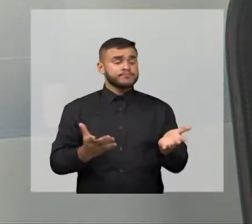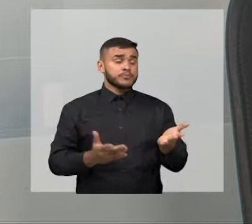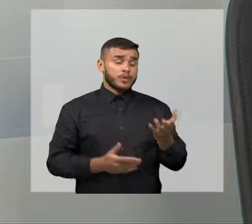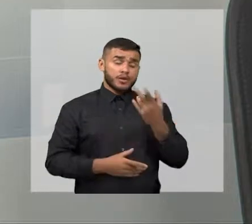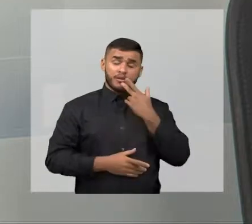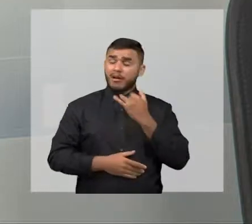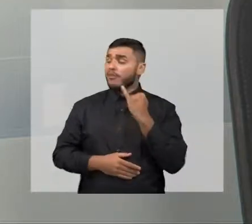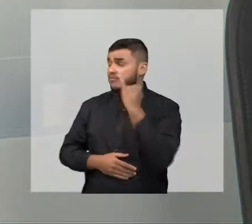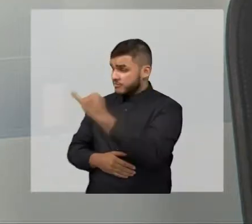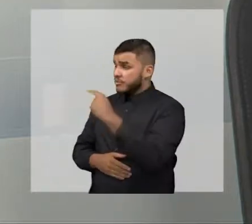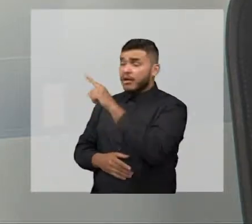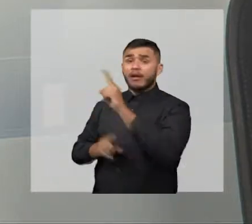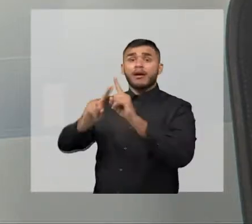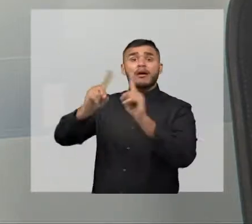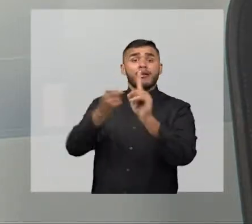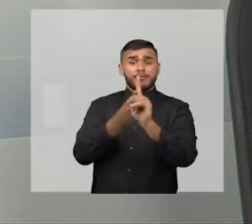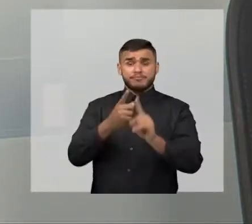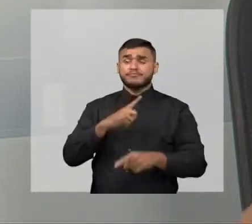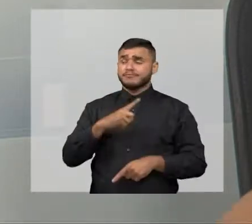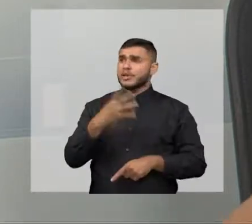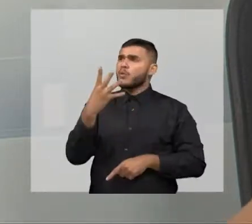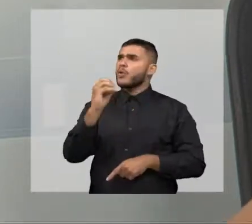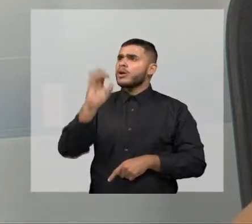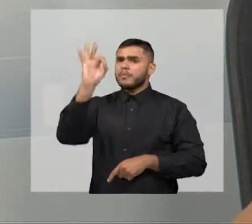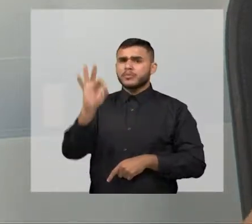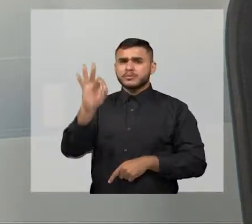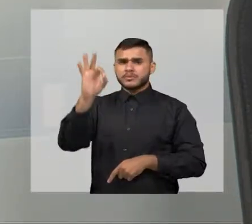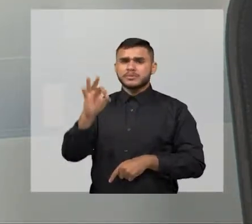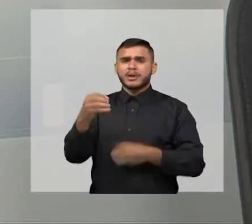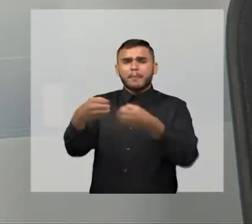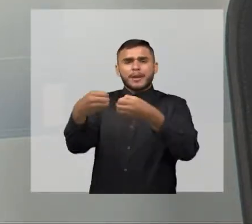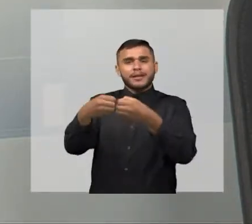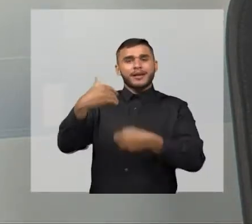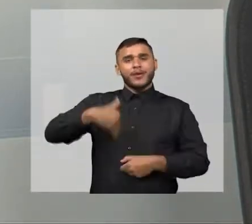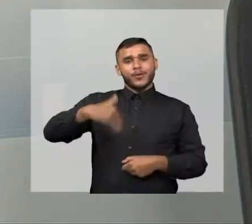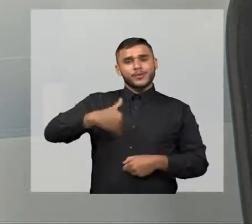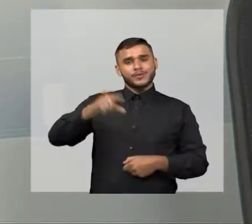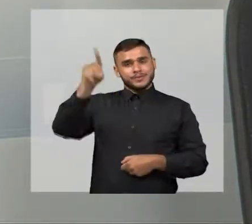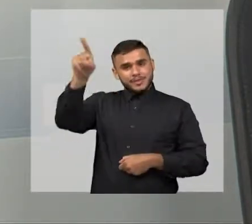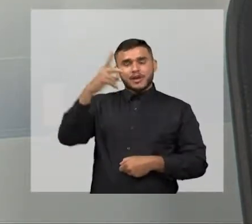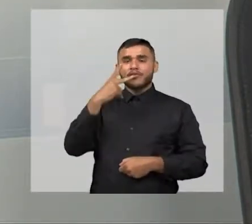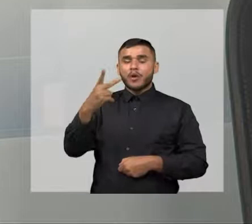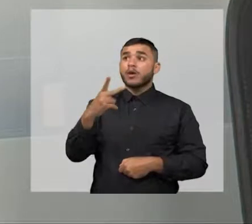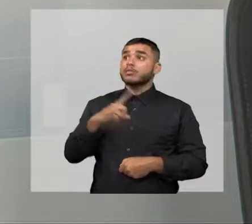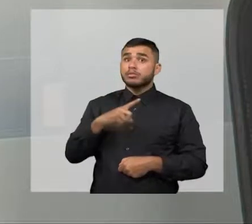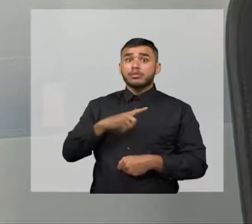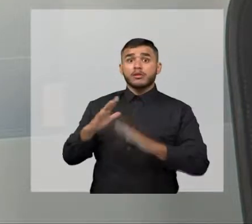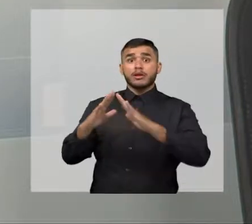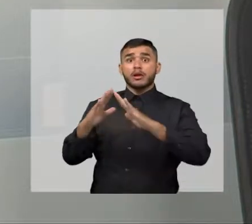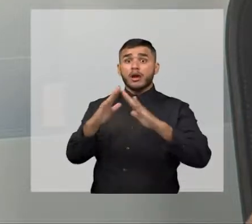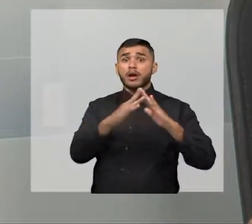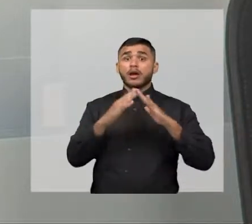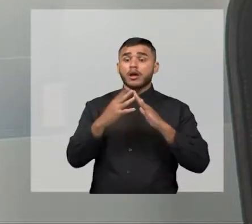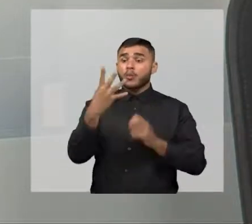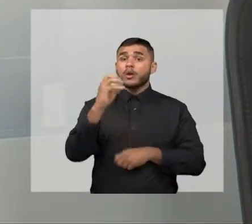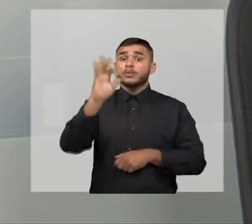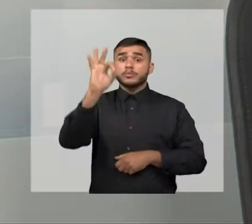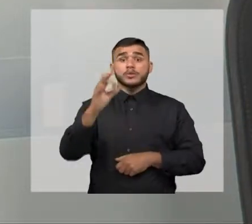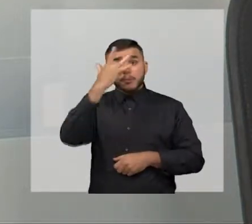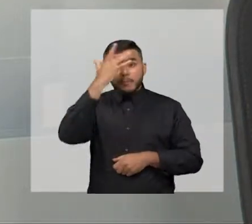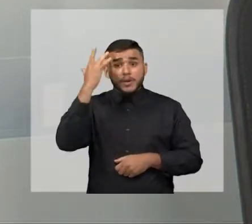Caucaia, 40% do atendimento do Nossa Senhora da Conceição, que fica no Conjunto Ceará, que é fronteira com Caucaia, é de pacientes